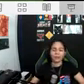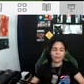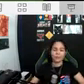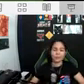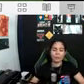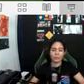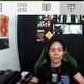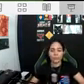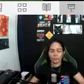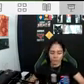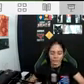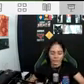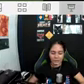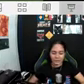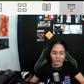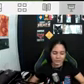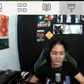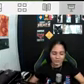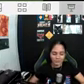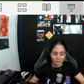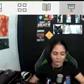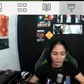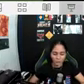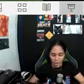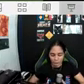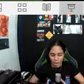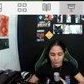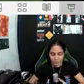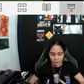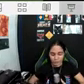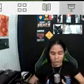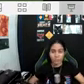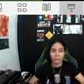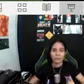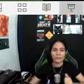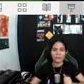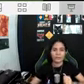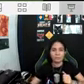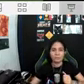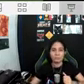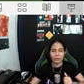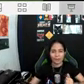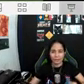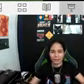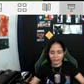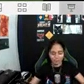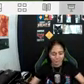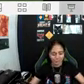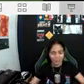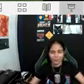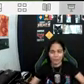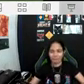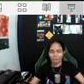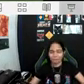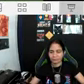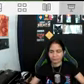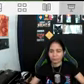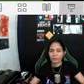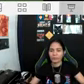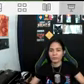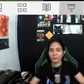ter, né, como leque de estudo, muita coisa polêmica aí para se